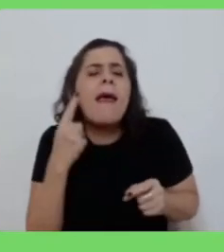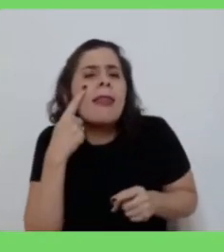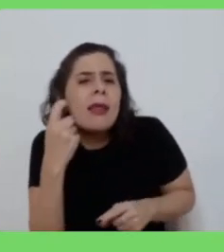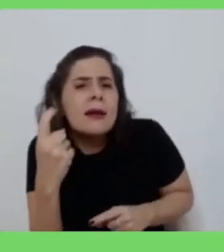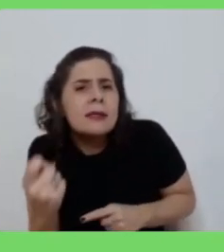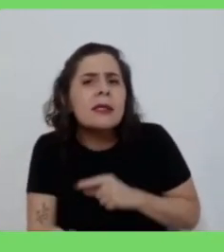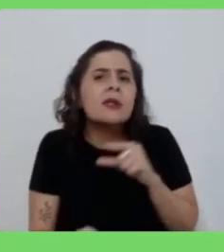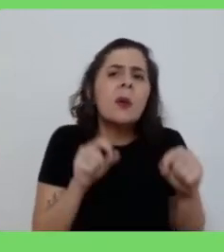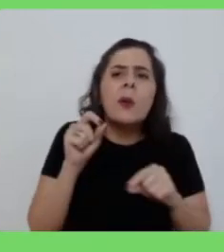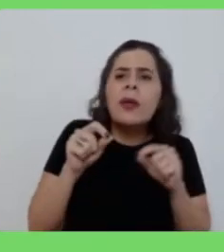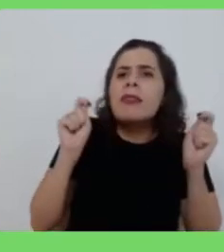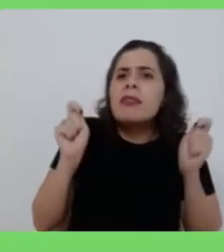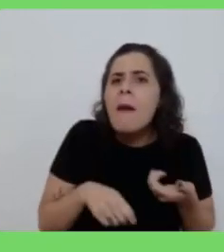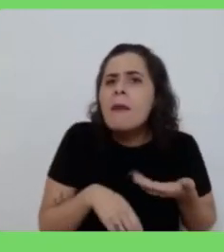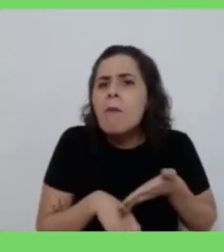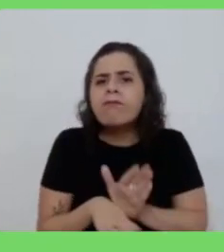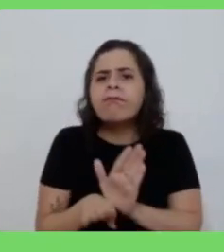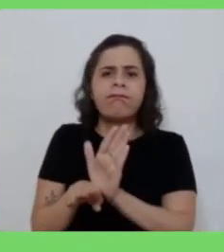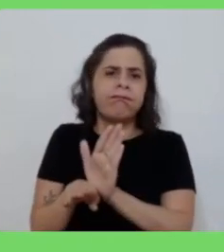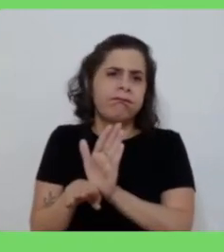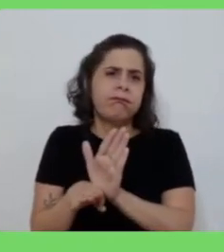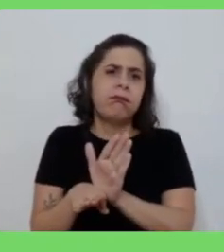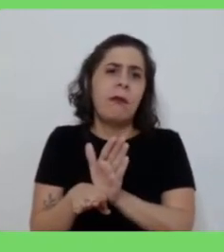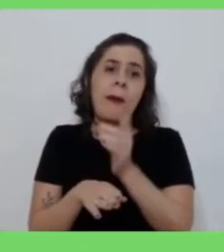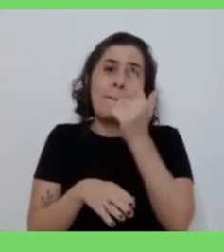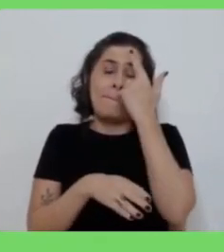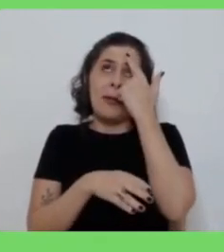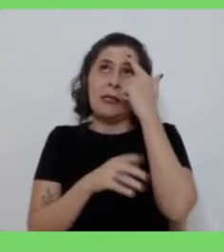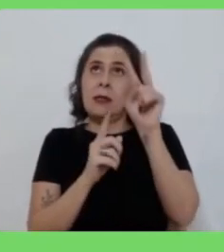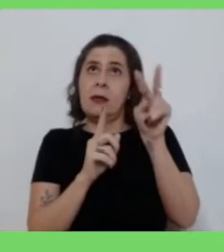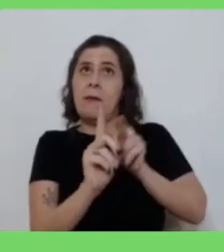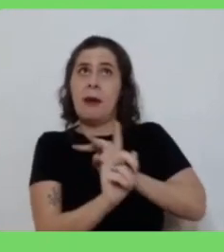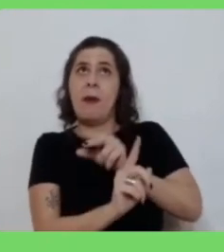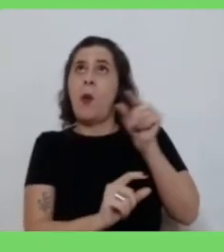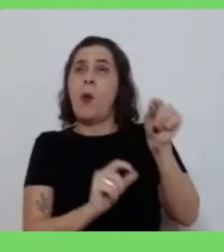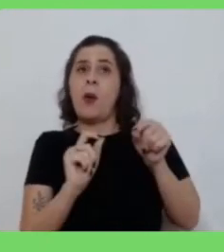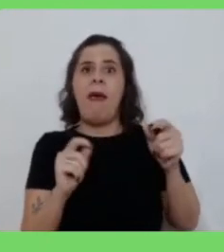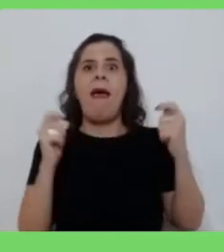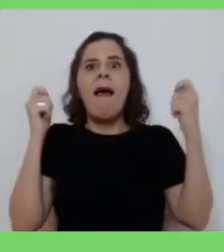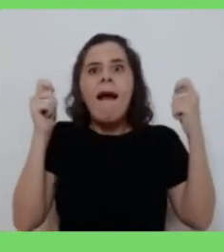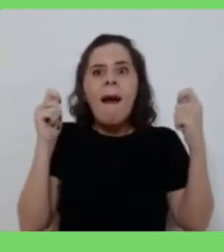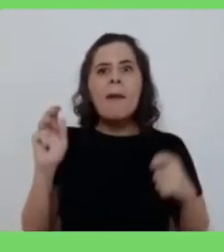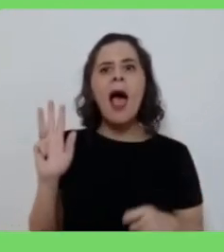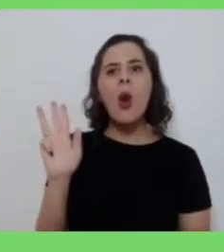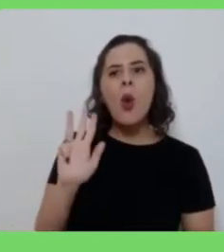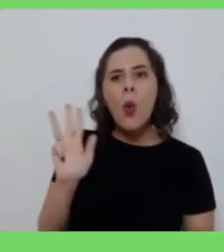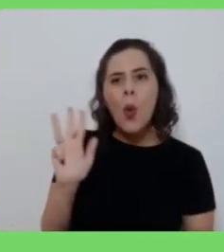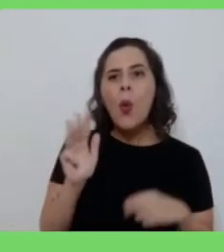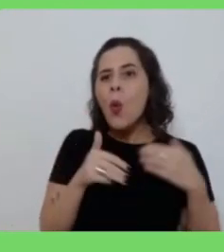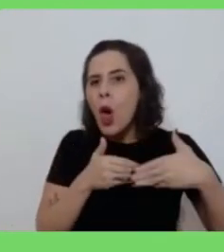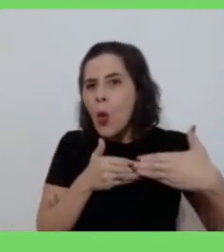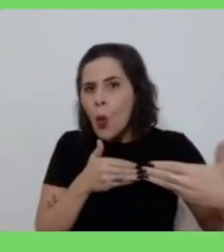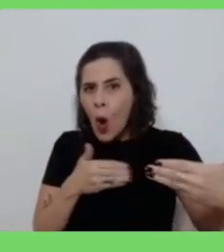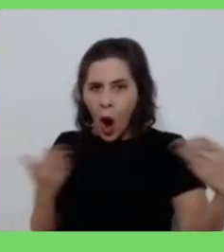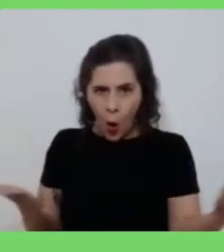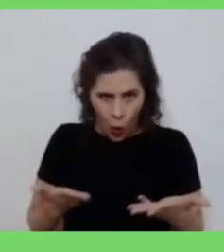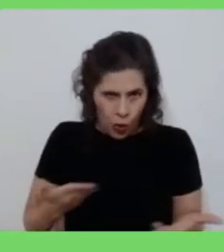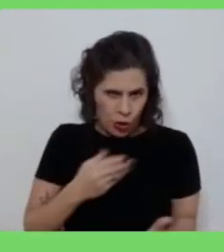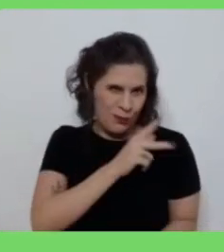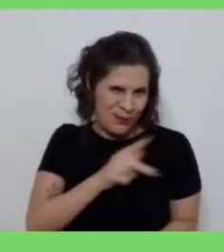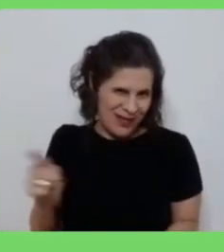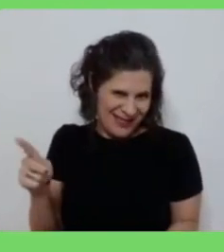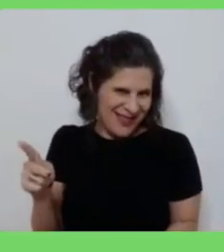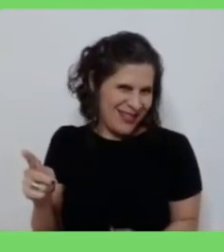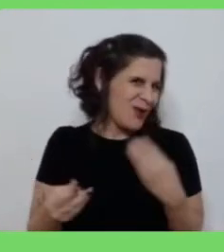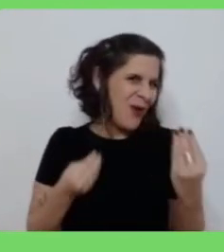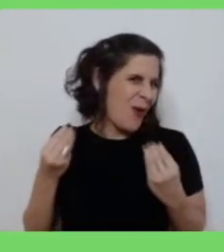poderiam contribuir né visando já a questão da campanha eleitoral da atual gestão eh Federal